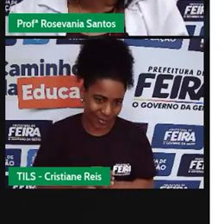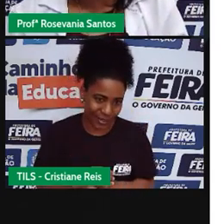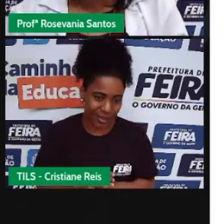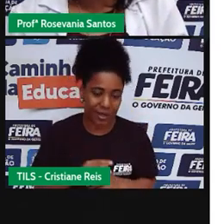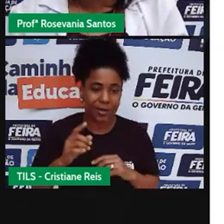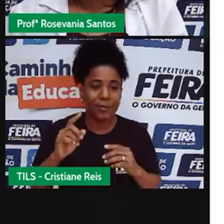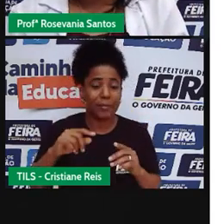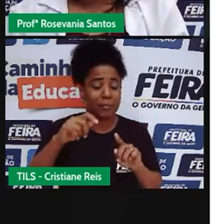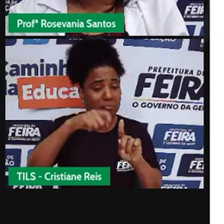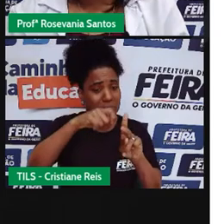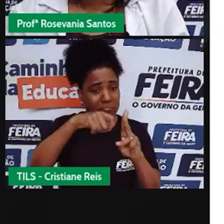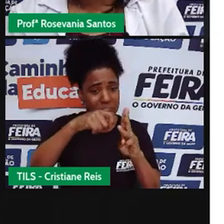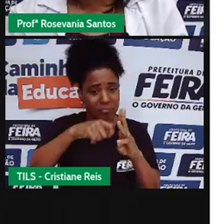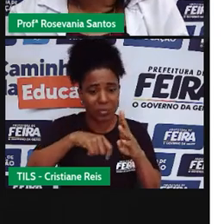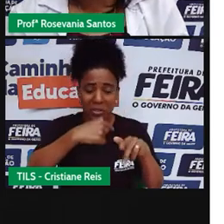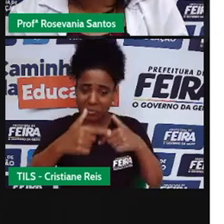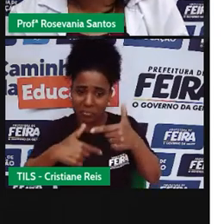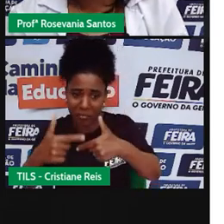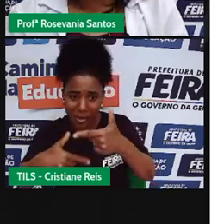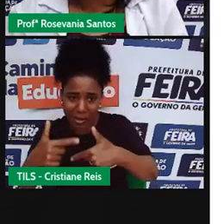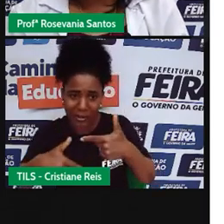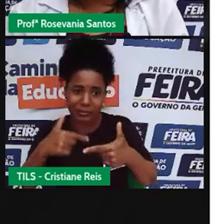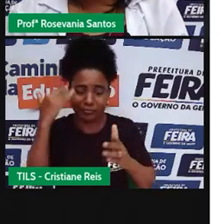linhas que a gente está vendo aqui também não